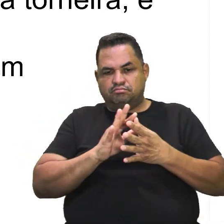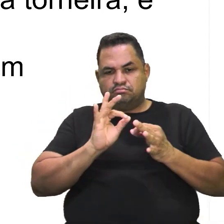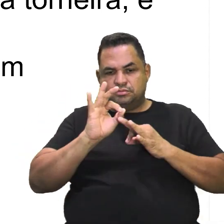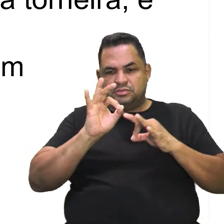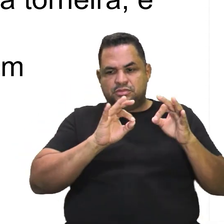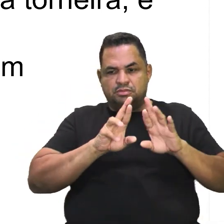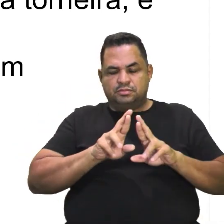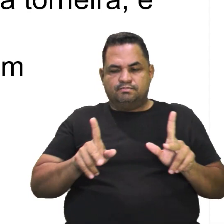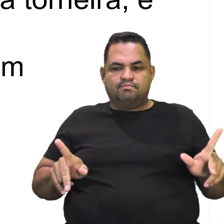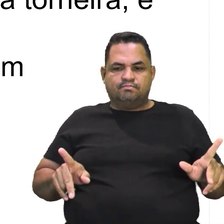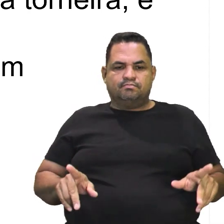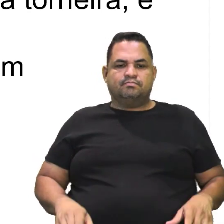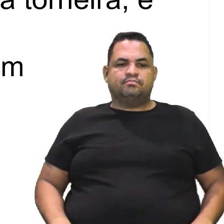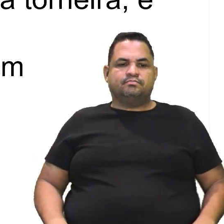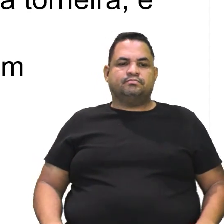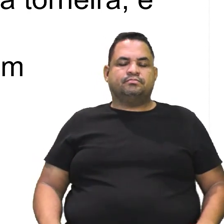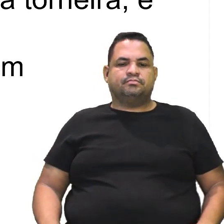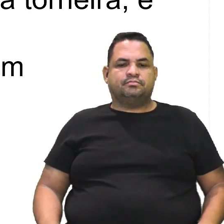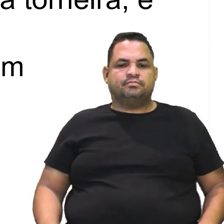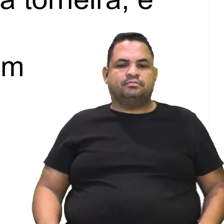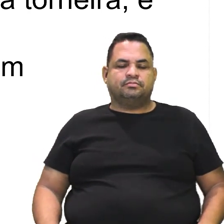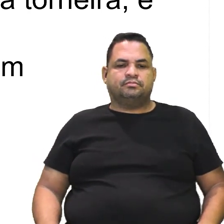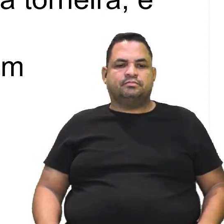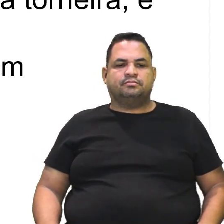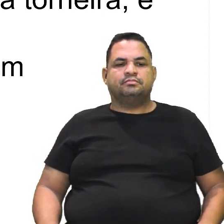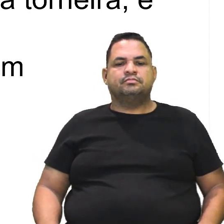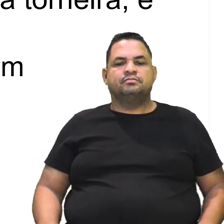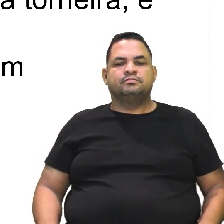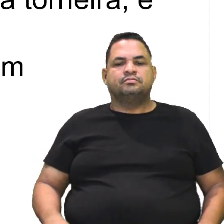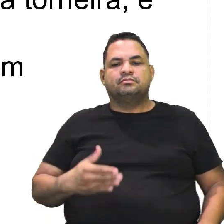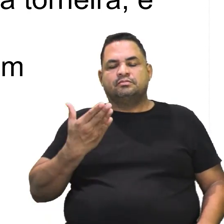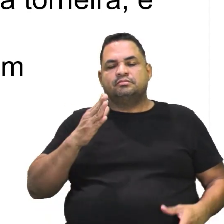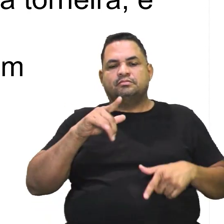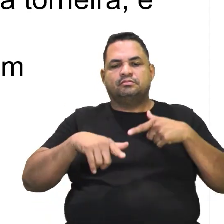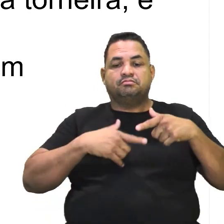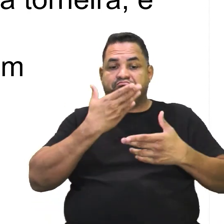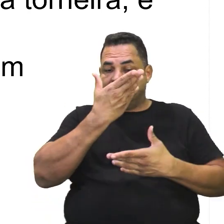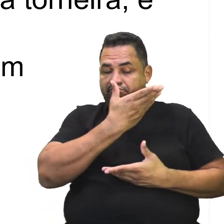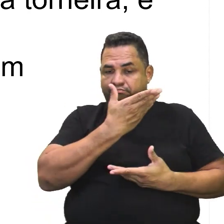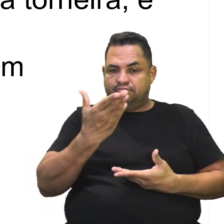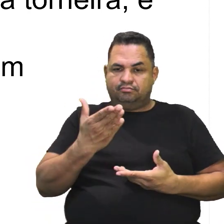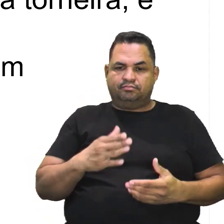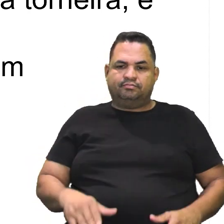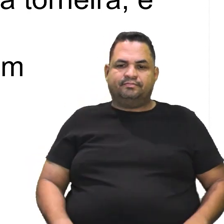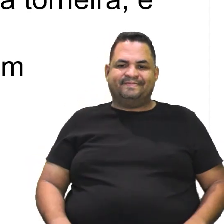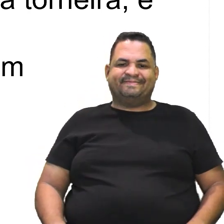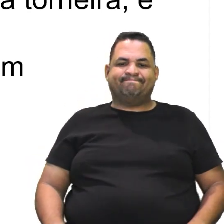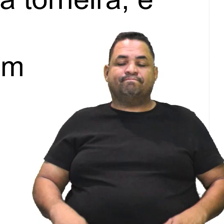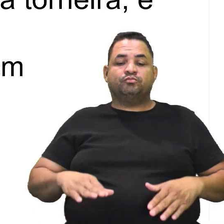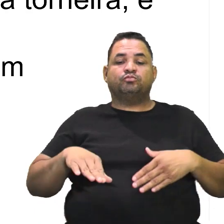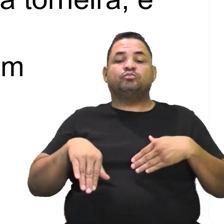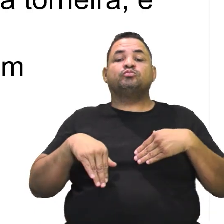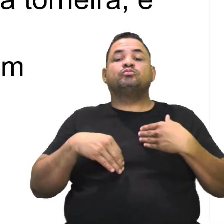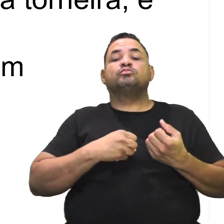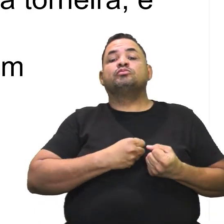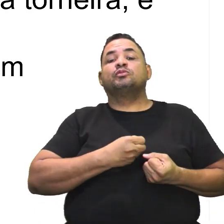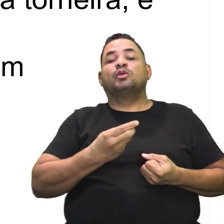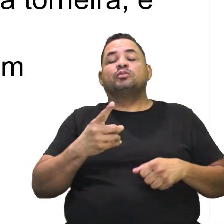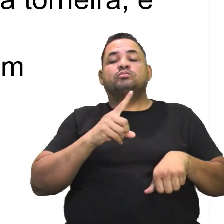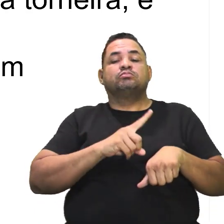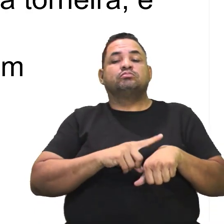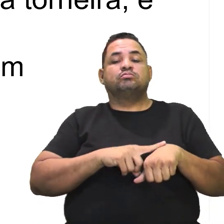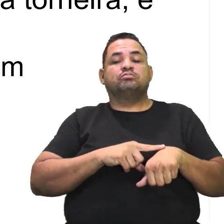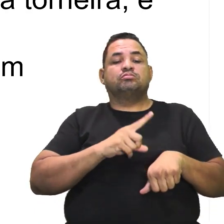de medida, ele veio com uma potência de base 10, negativa, e aí a gente vai trabalhar com isso. Isso. Quanto tempo